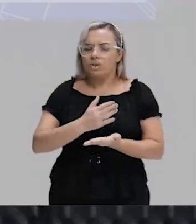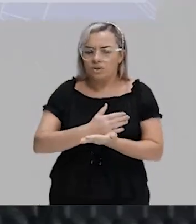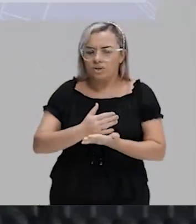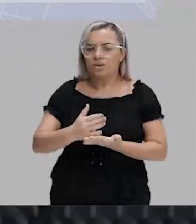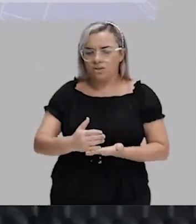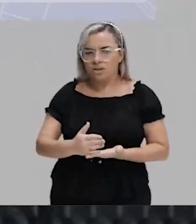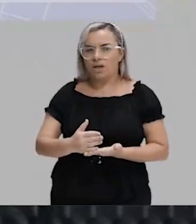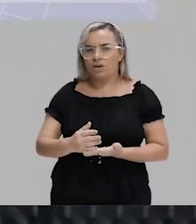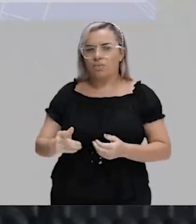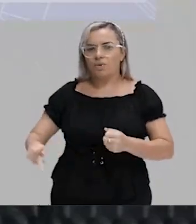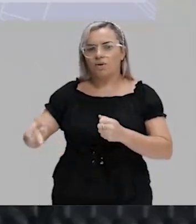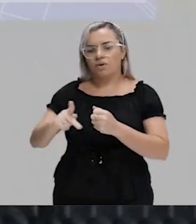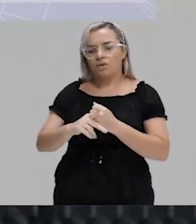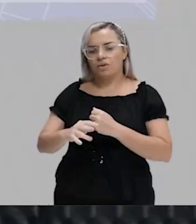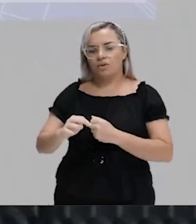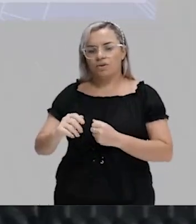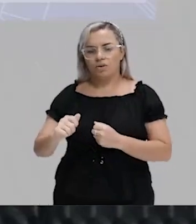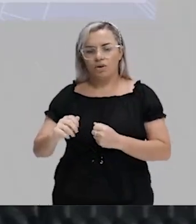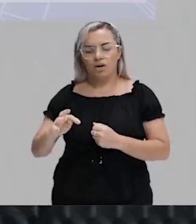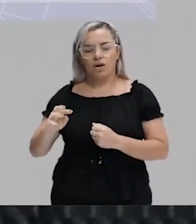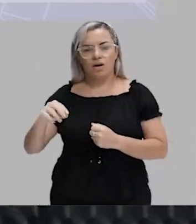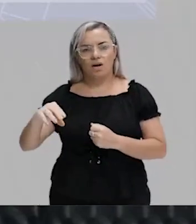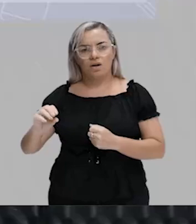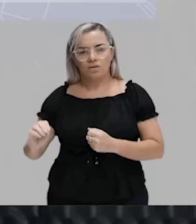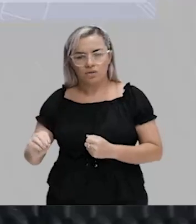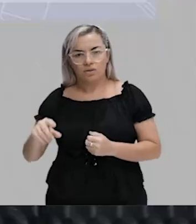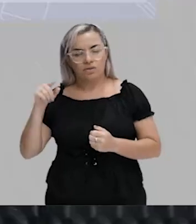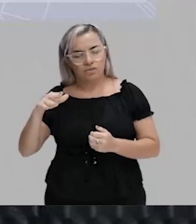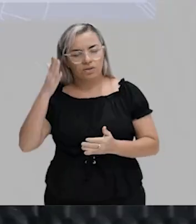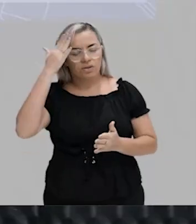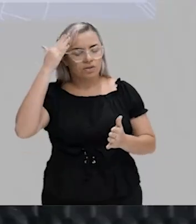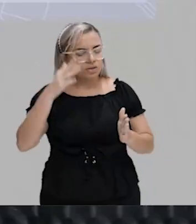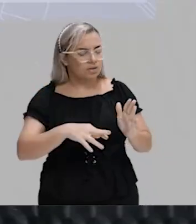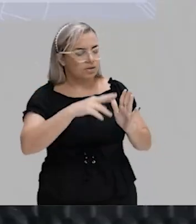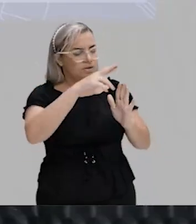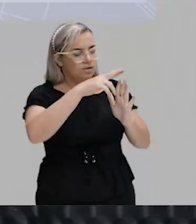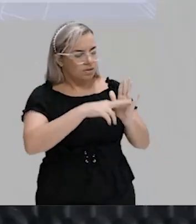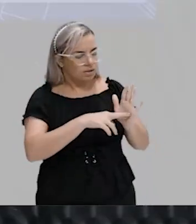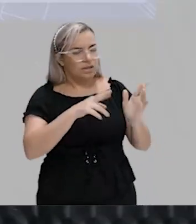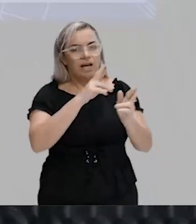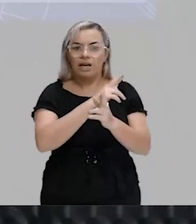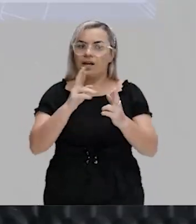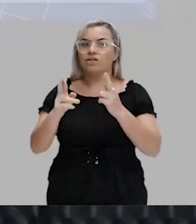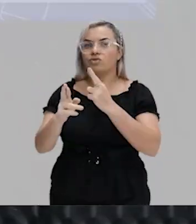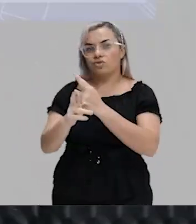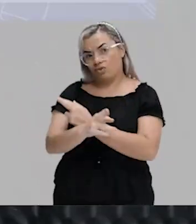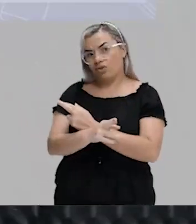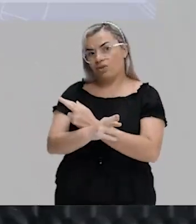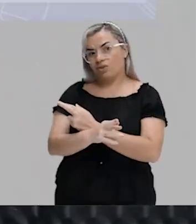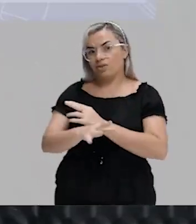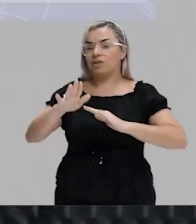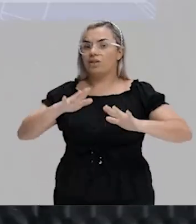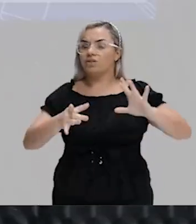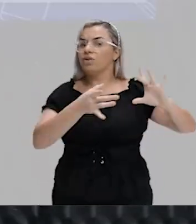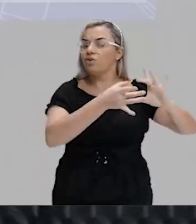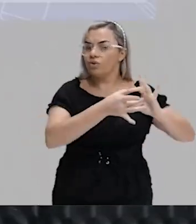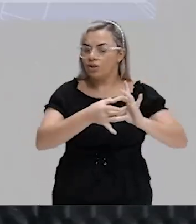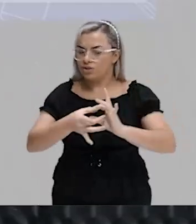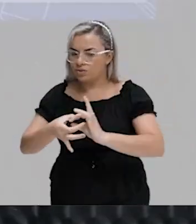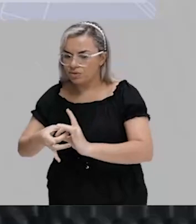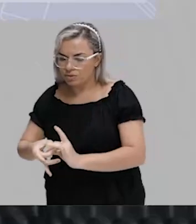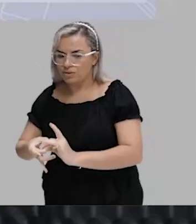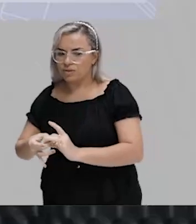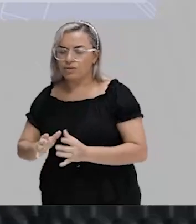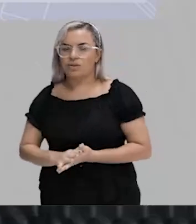nenhum. Portanto, entendemos que essa regra gramatical pode ser relativizada, ou seja, o próprio contexto é